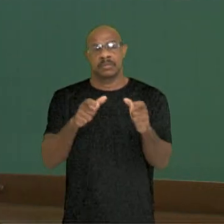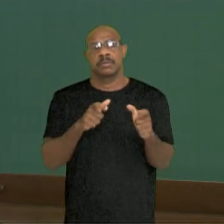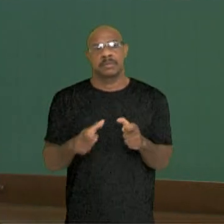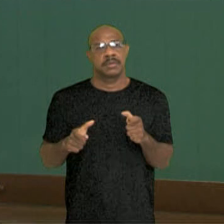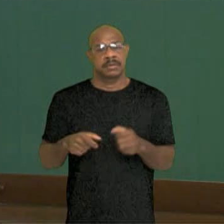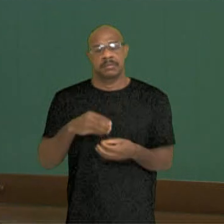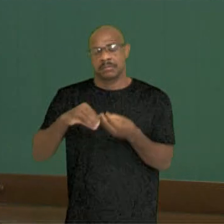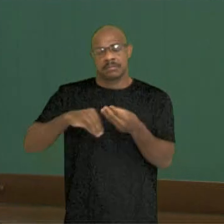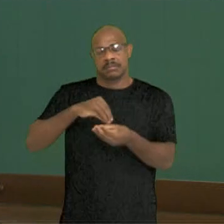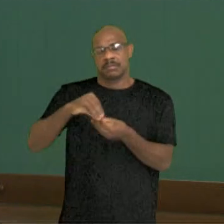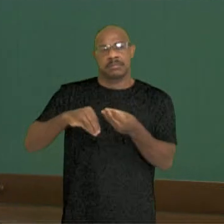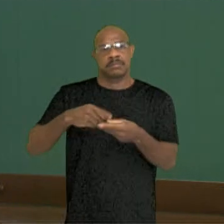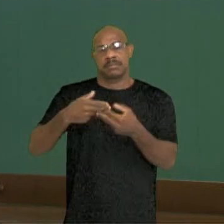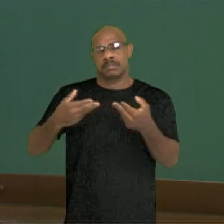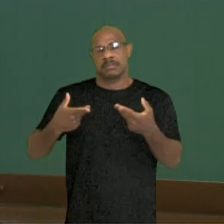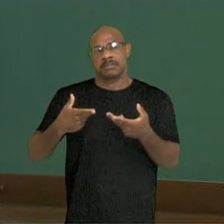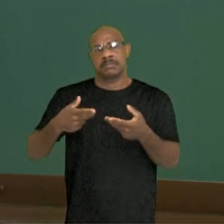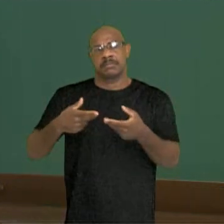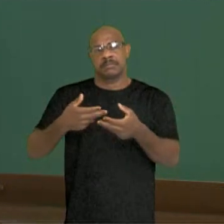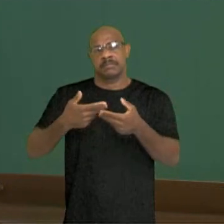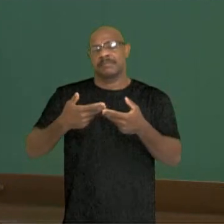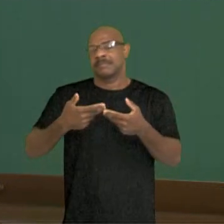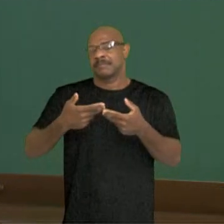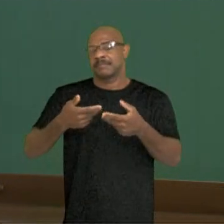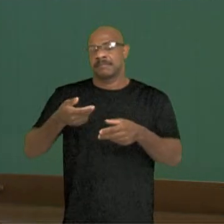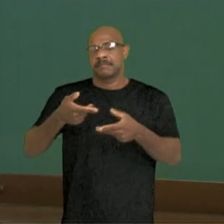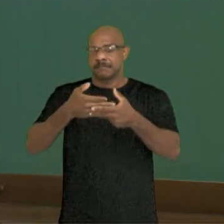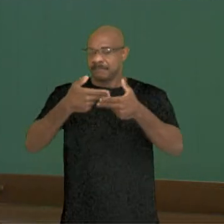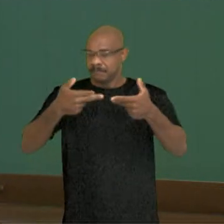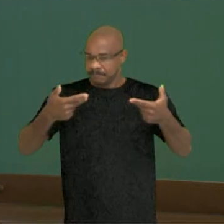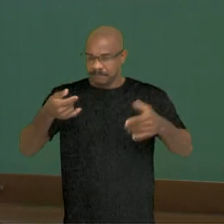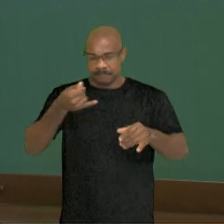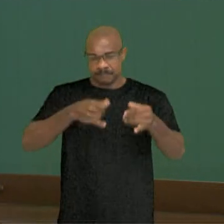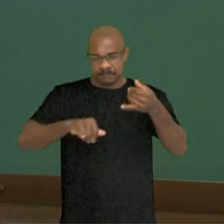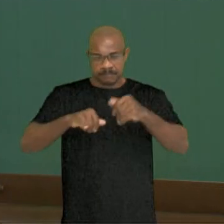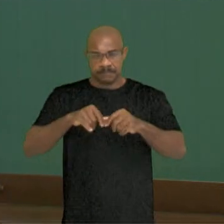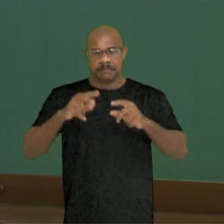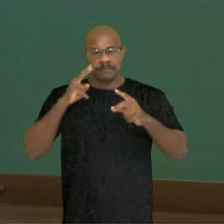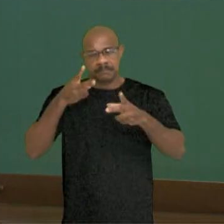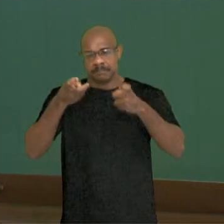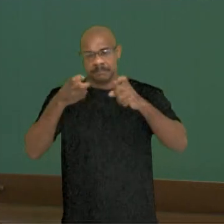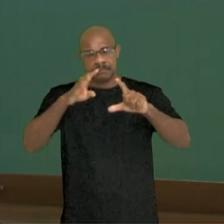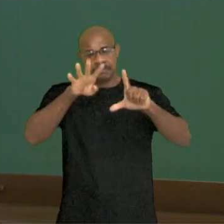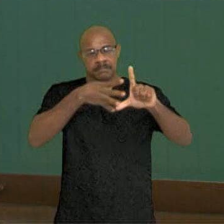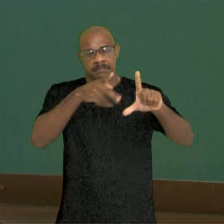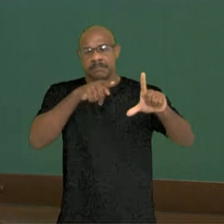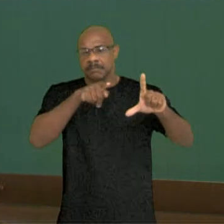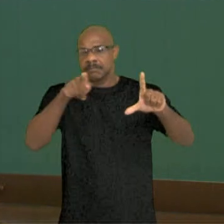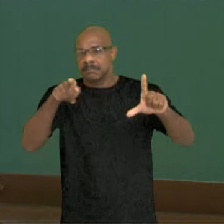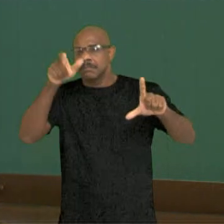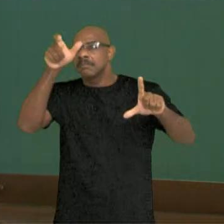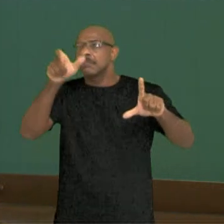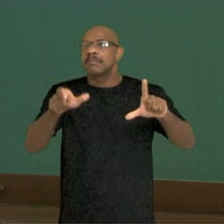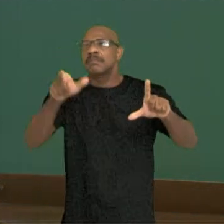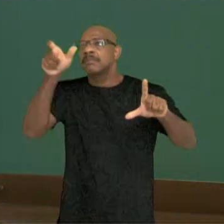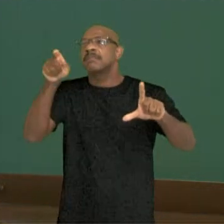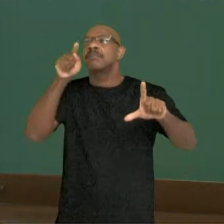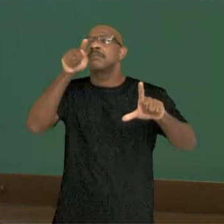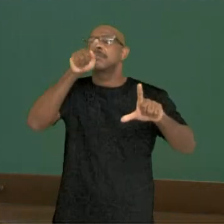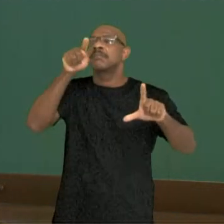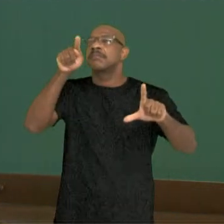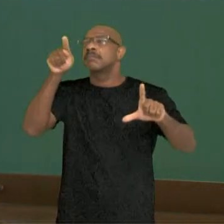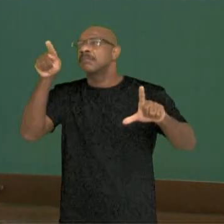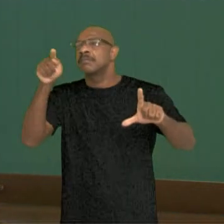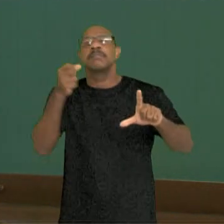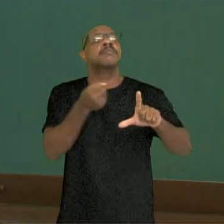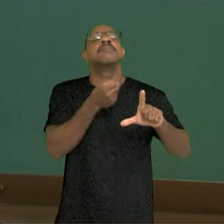elementos químicos na tabela periódica. Mediante a posição deles, você vai saber quantos elétrons ele